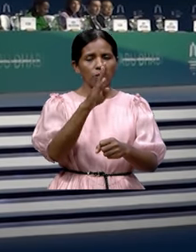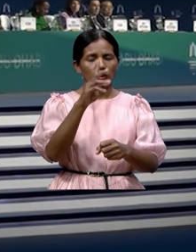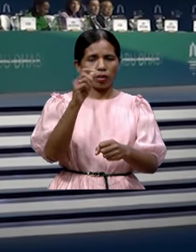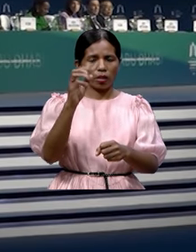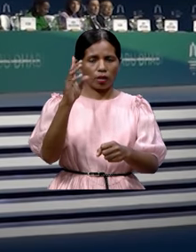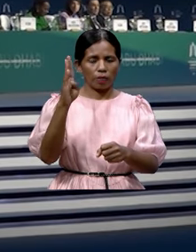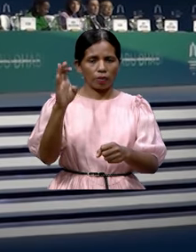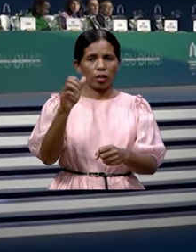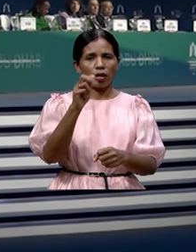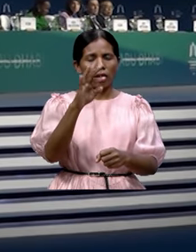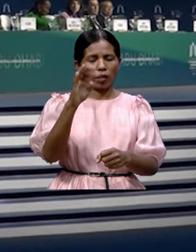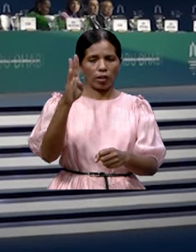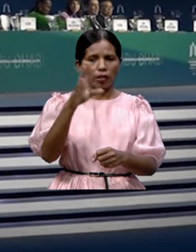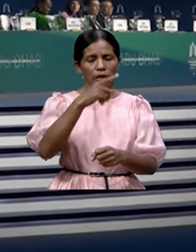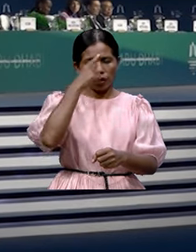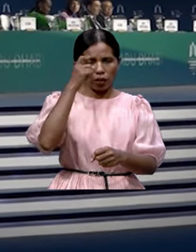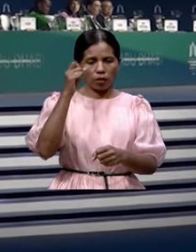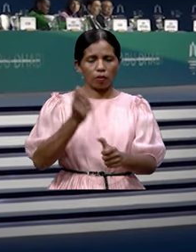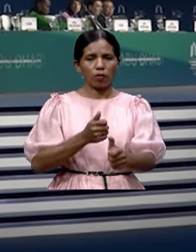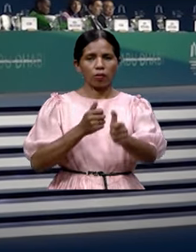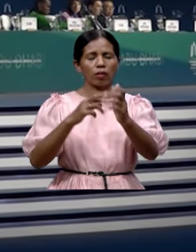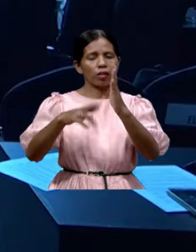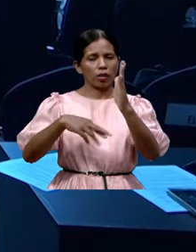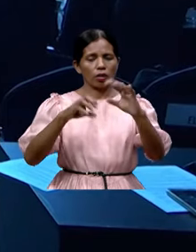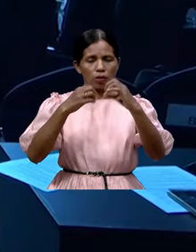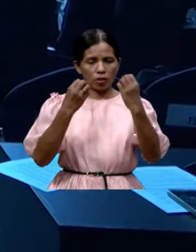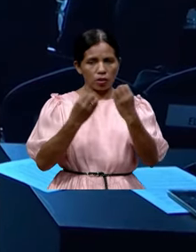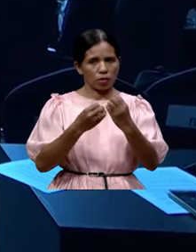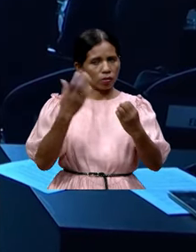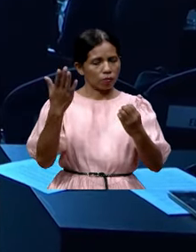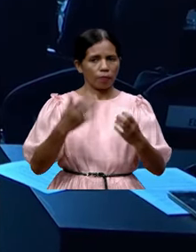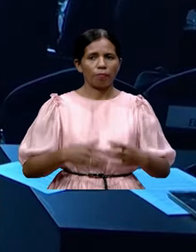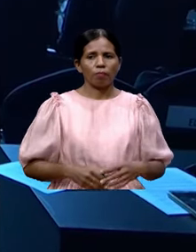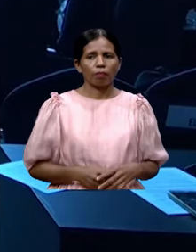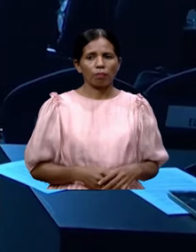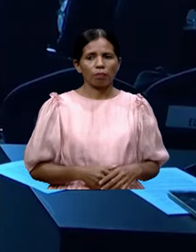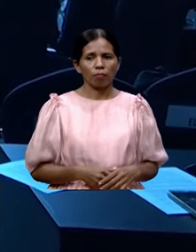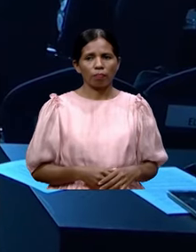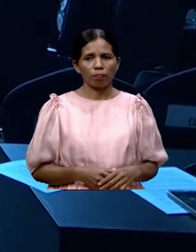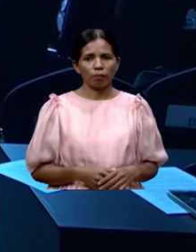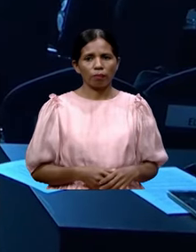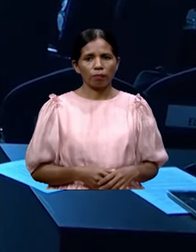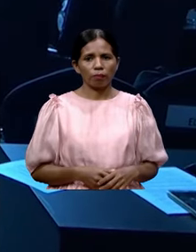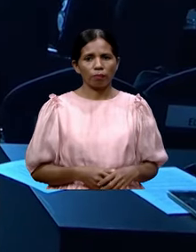Emirados Árabes Unidos, também preencheu na requisitos organização referenian. Equipa cobertura, GMN.